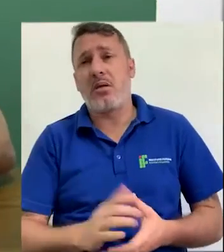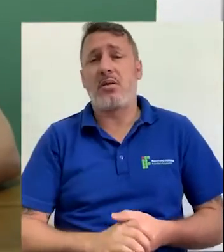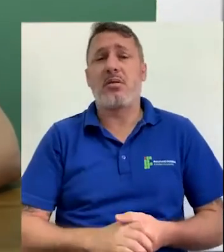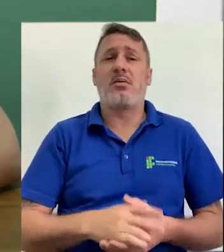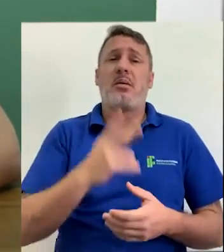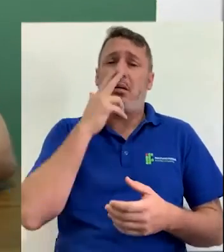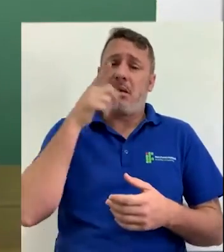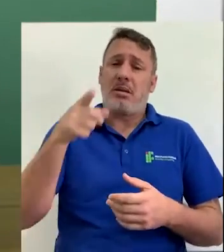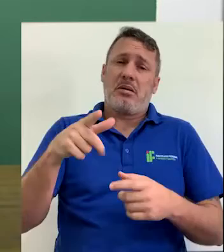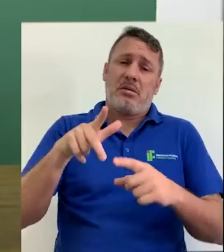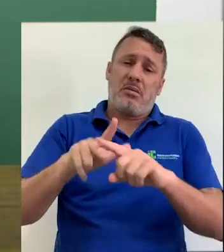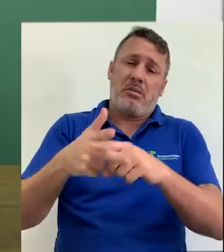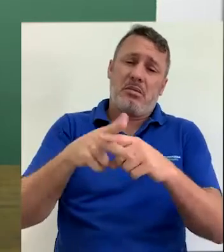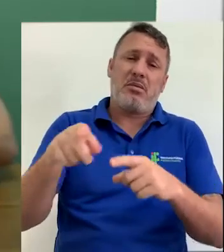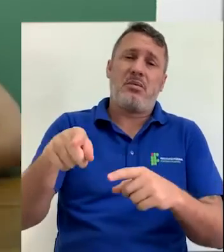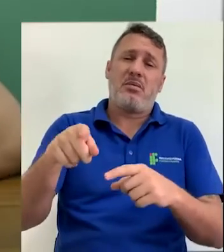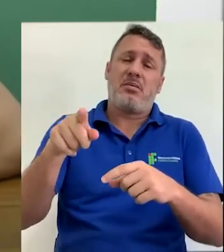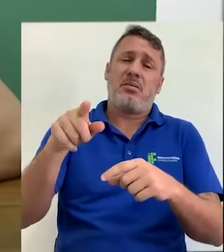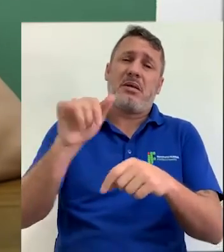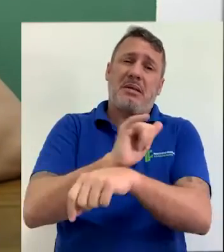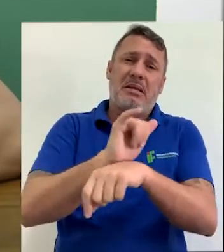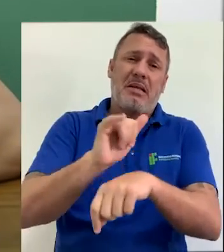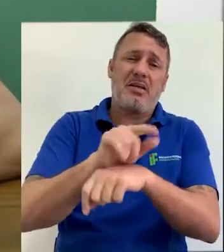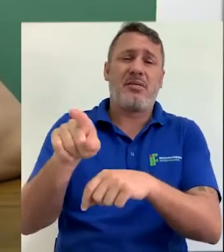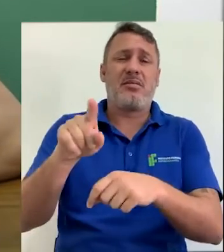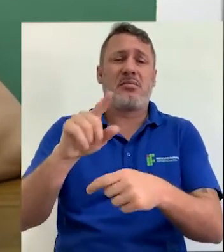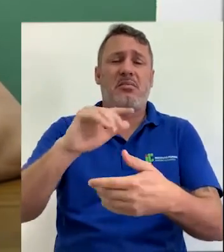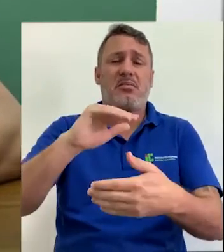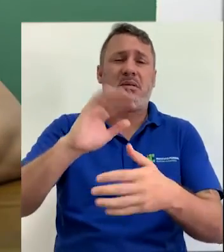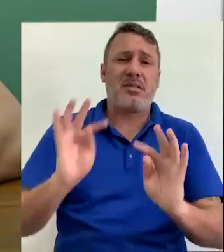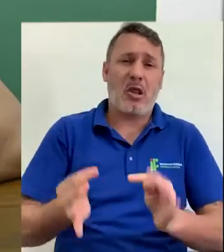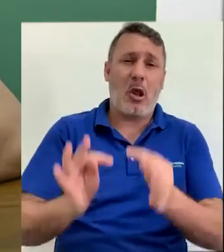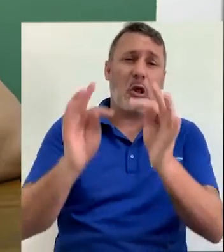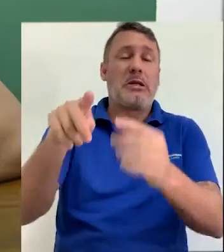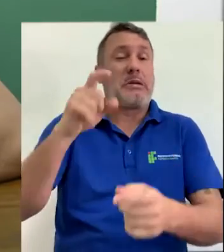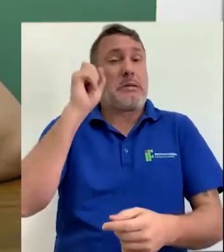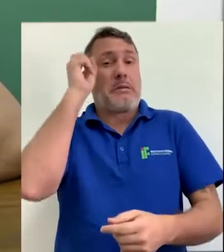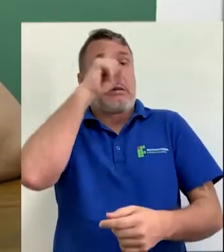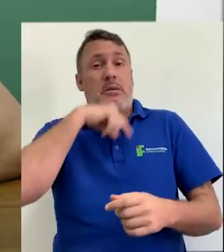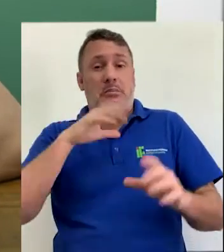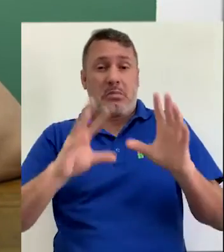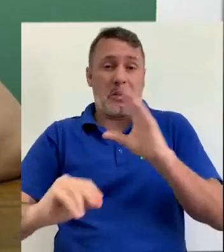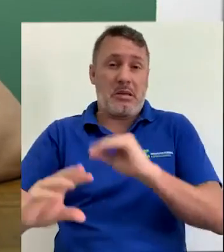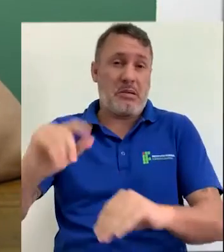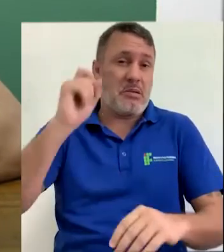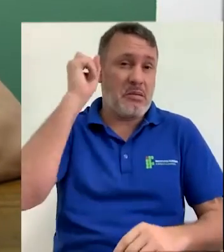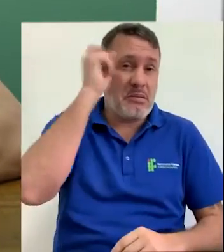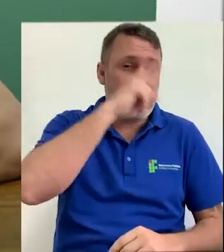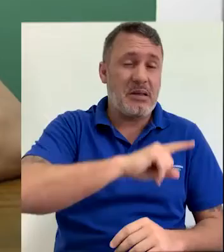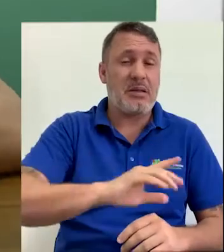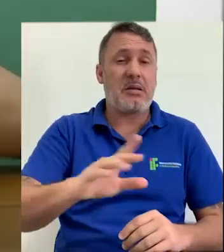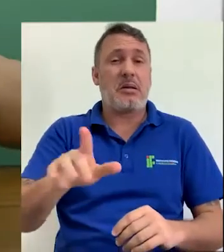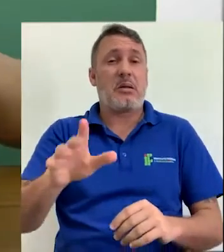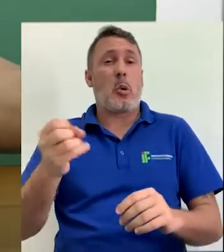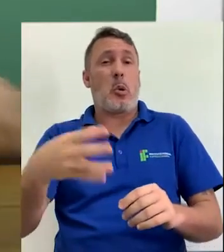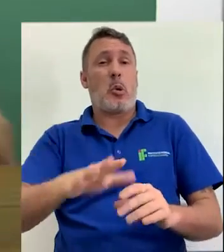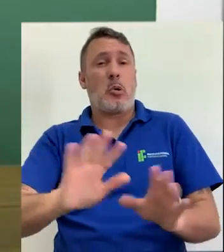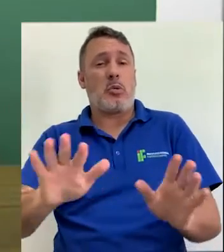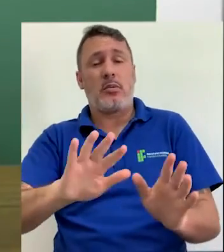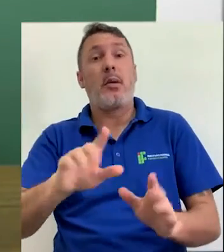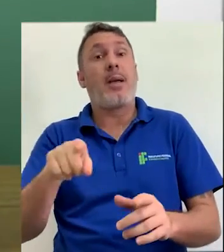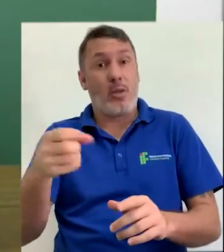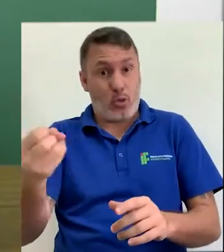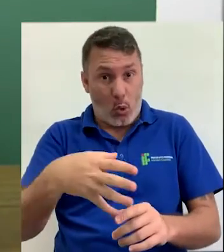essa ferramenta aqui computacional é difícil para mim, é o novo. Eu preciso dar espaço